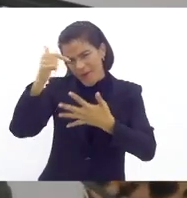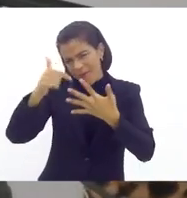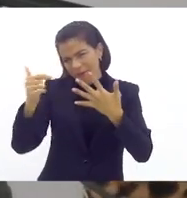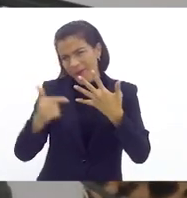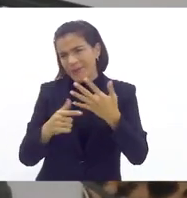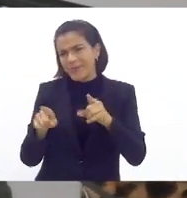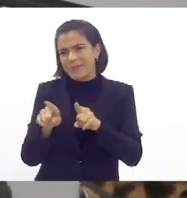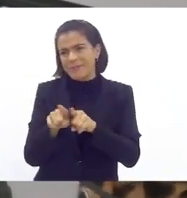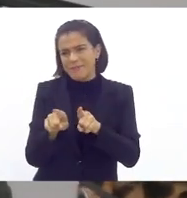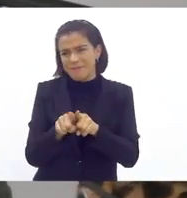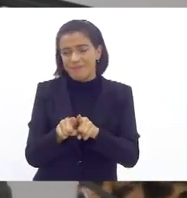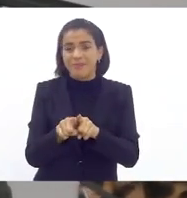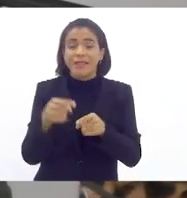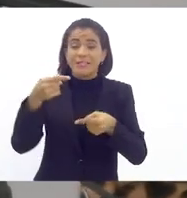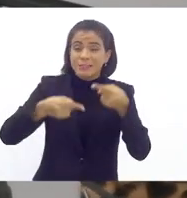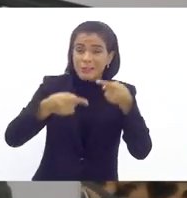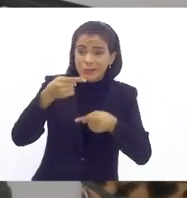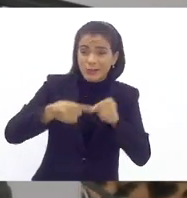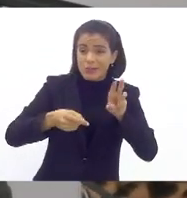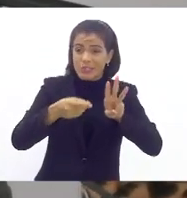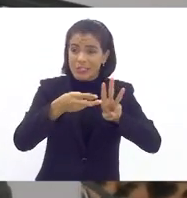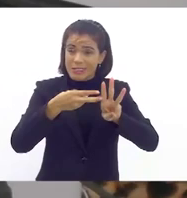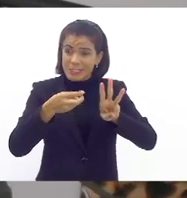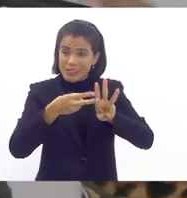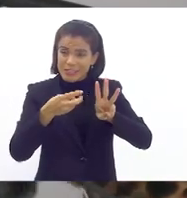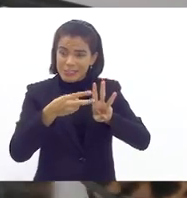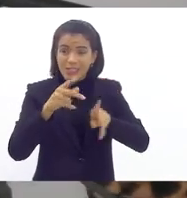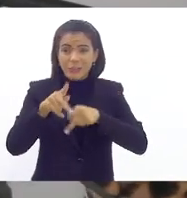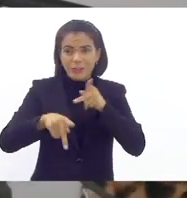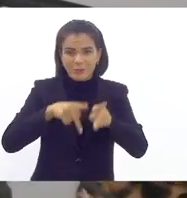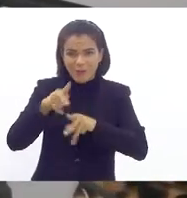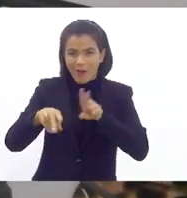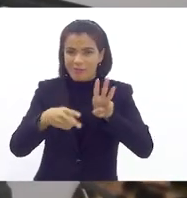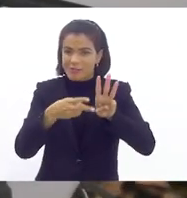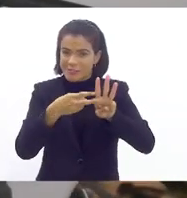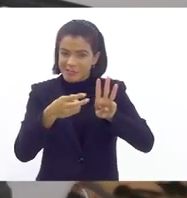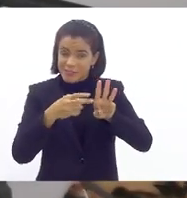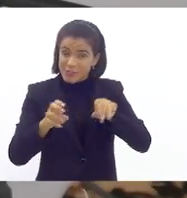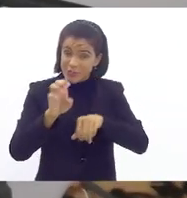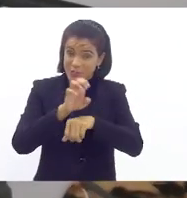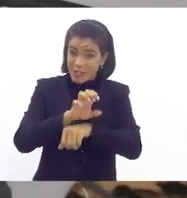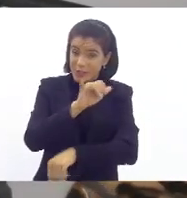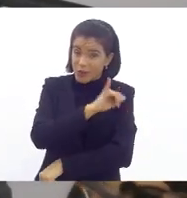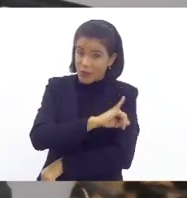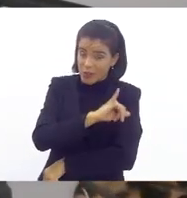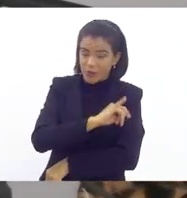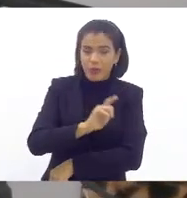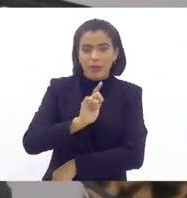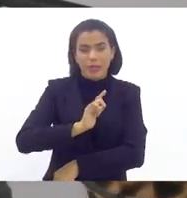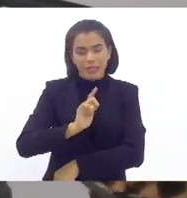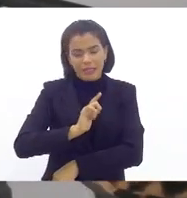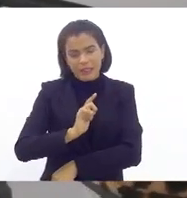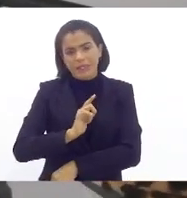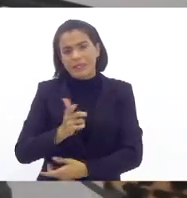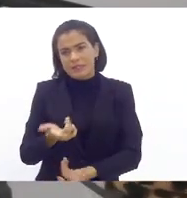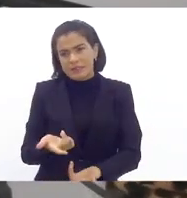também. Existem a discussão indígena da situação dos povos indígenas do Estado do Rio de Janeiro. Existe também, já